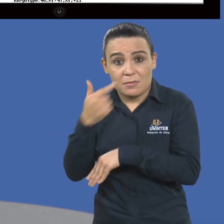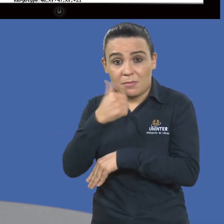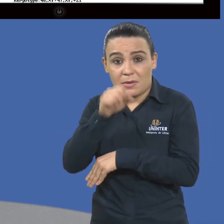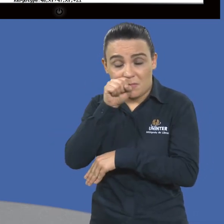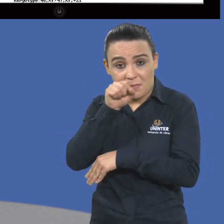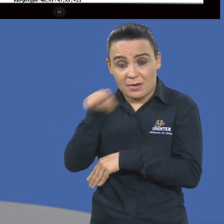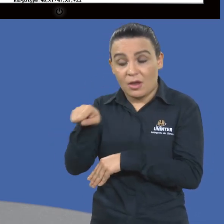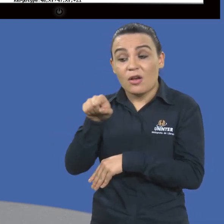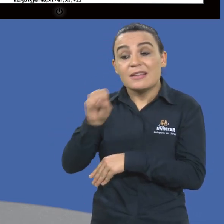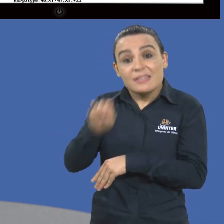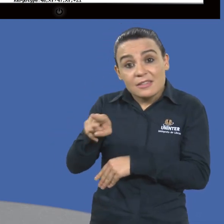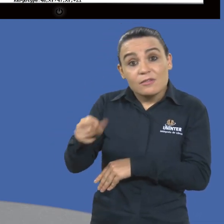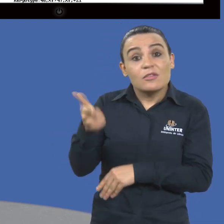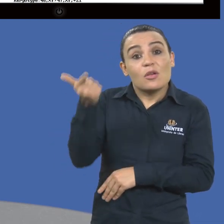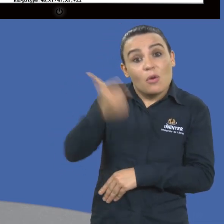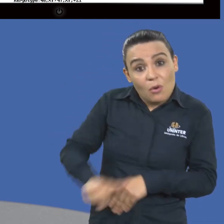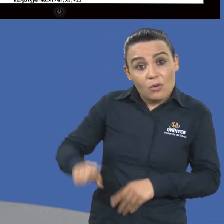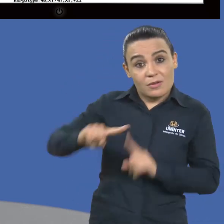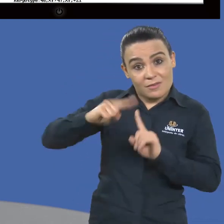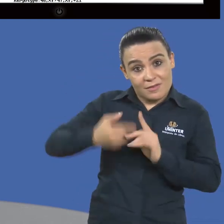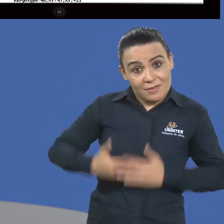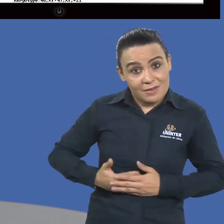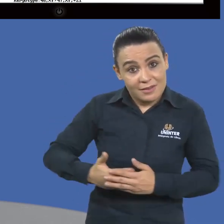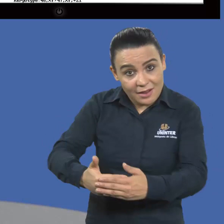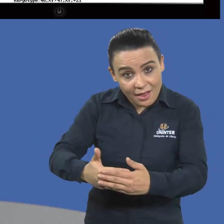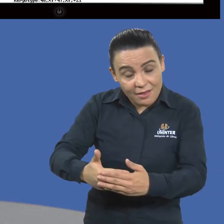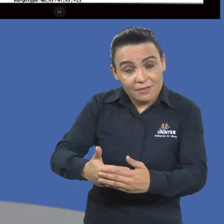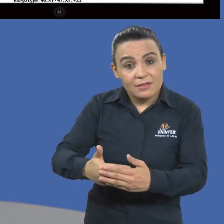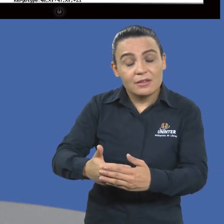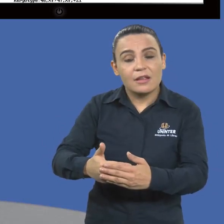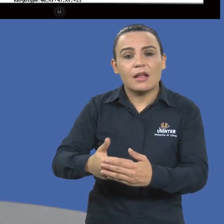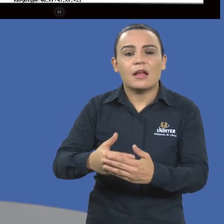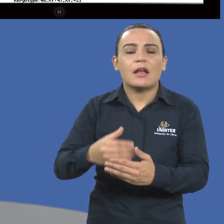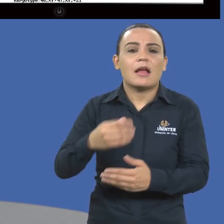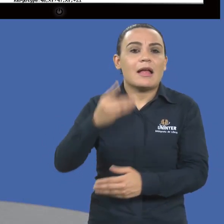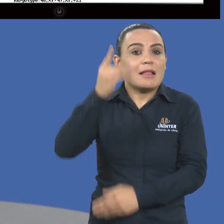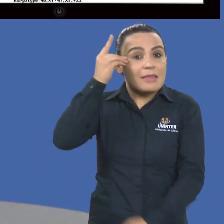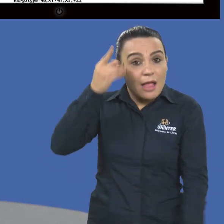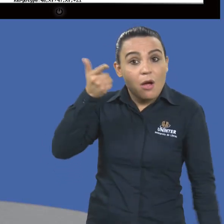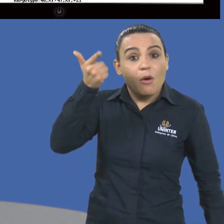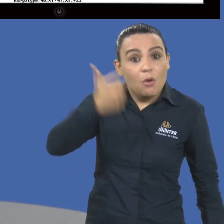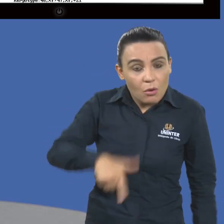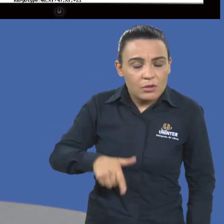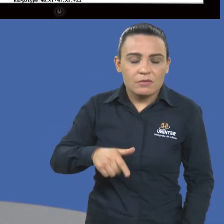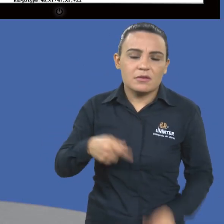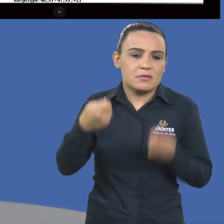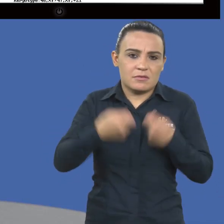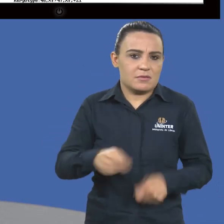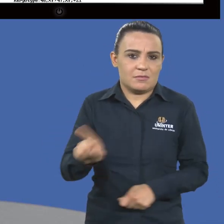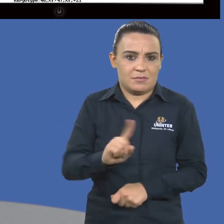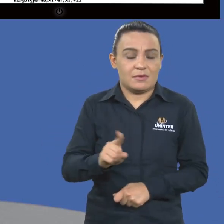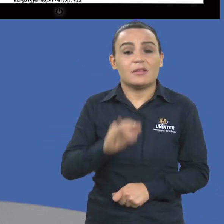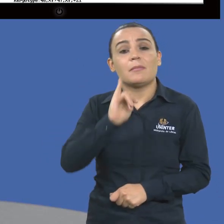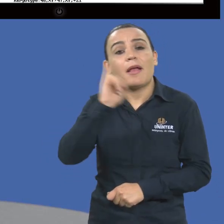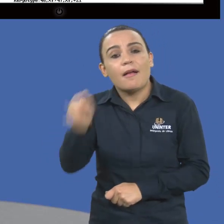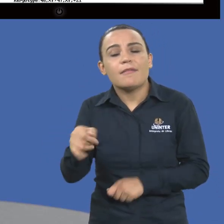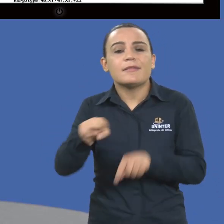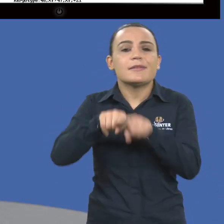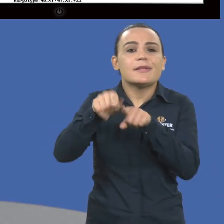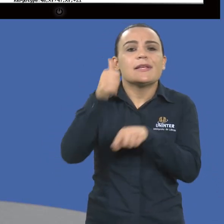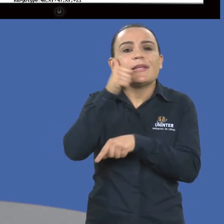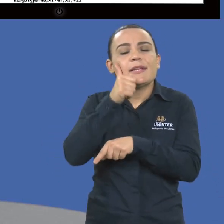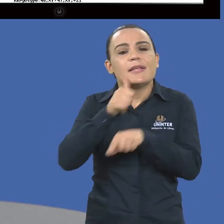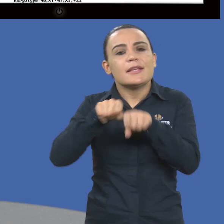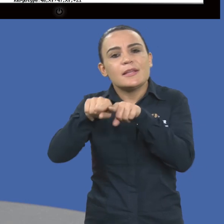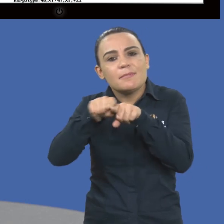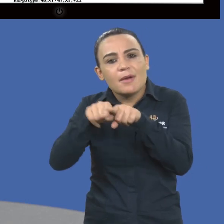pais, porque o risco é semelhante a zero. Que aconselhamento genético é agradável nós podemos dar para